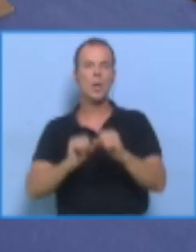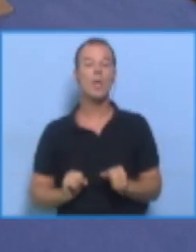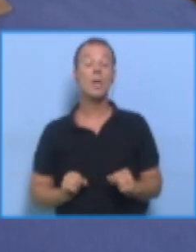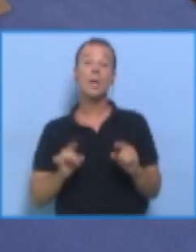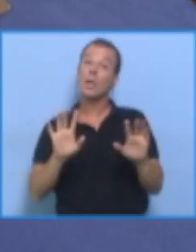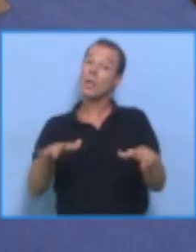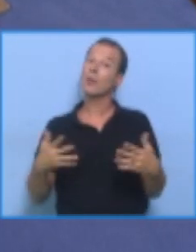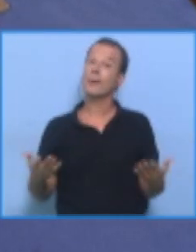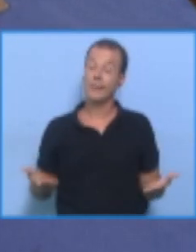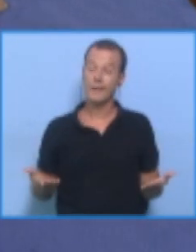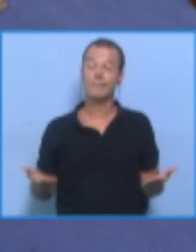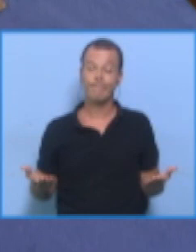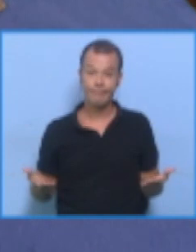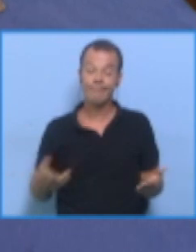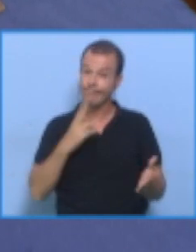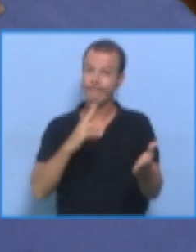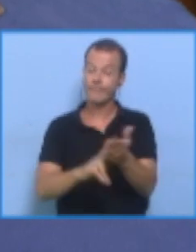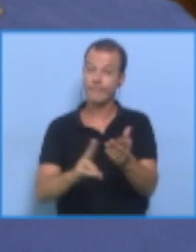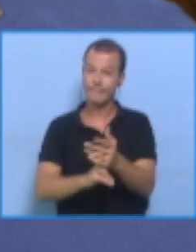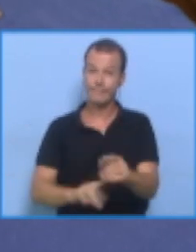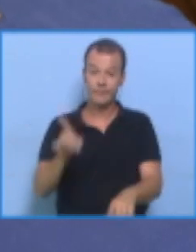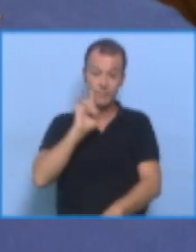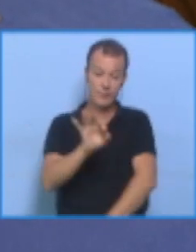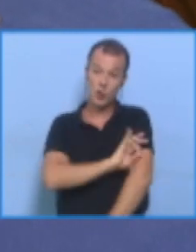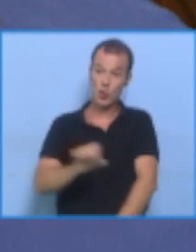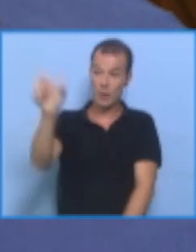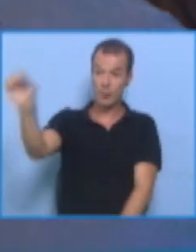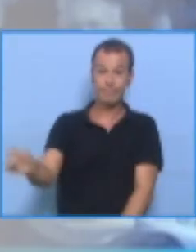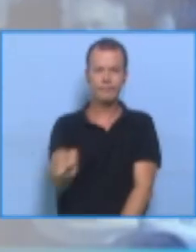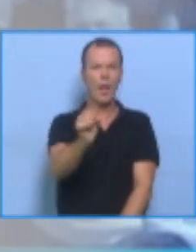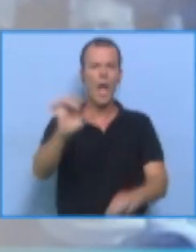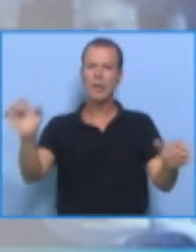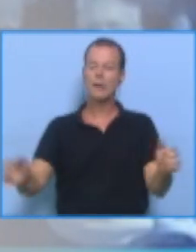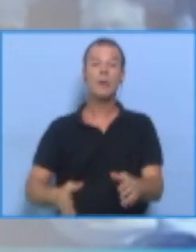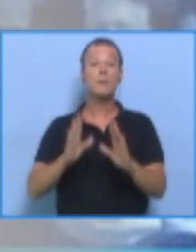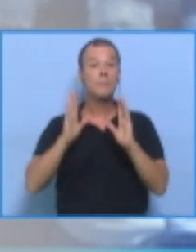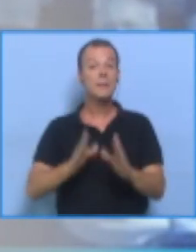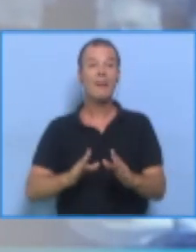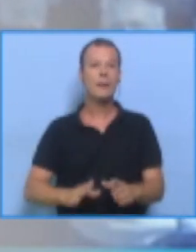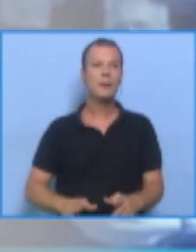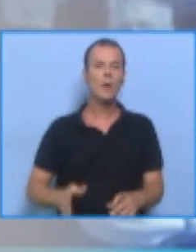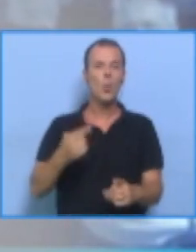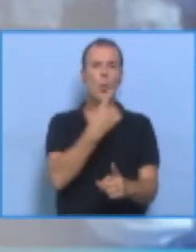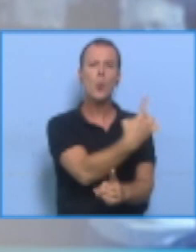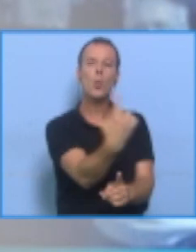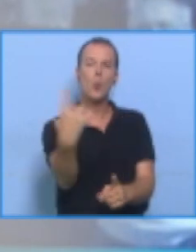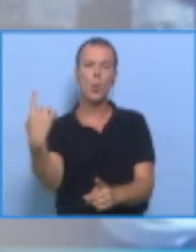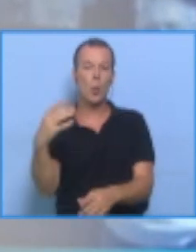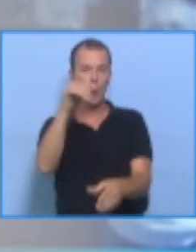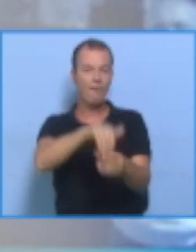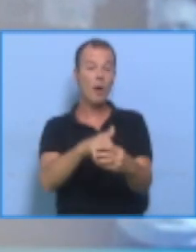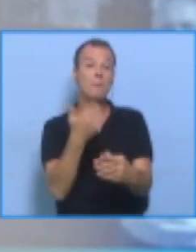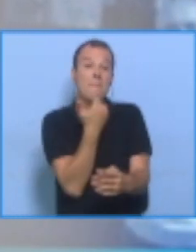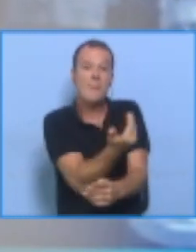Conselho, e a verdade é que a senhora van der Leyen tinha que conquistar quase 1 a 1 os seus votos. E